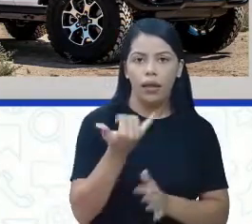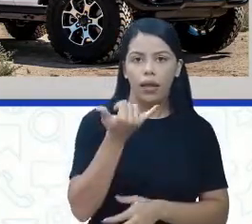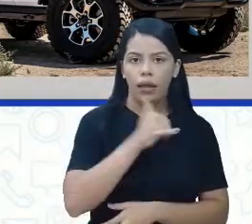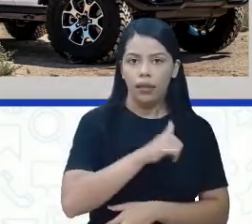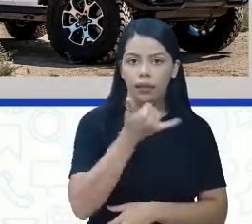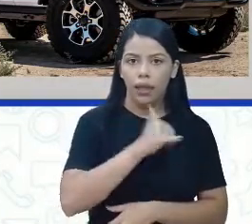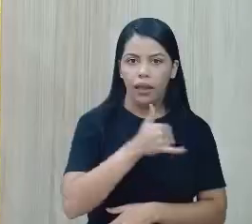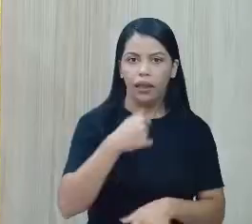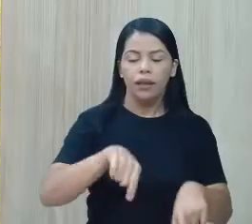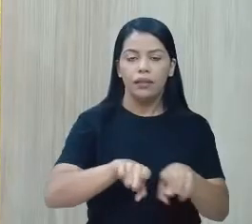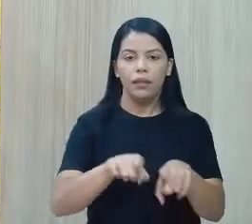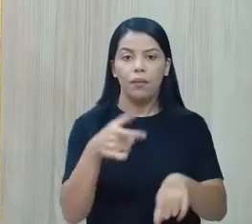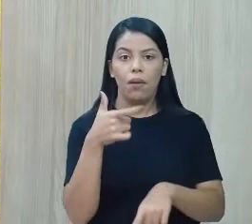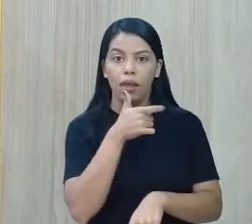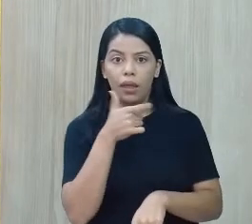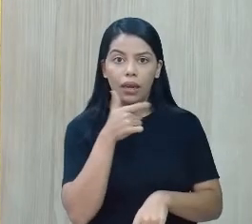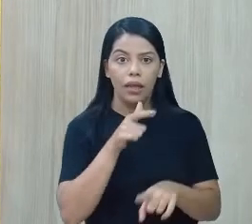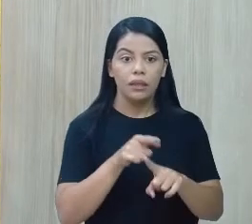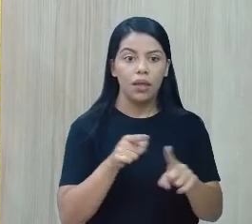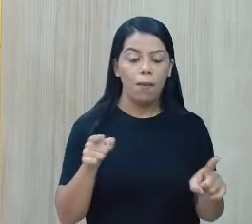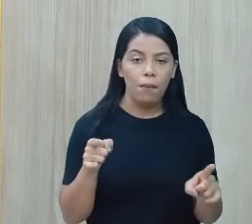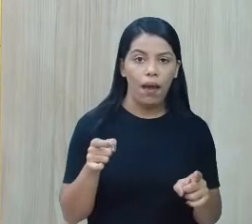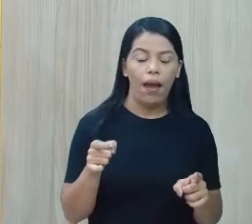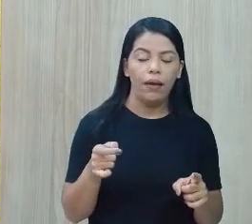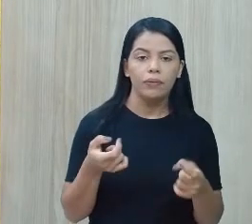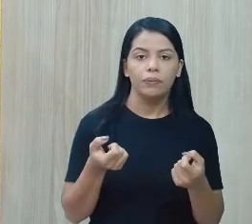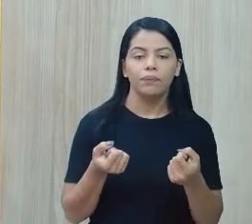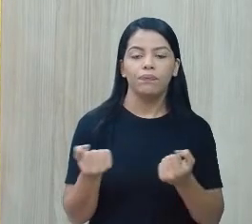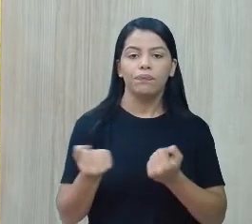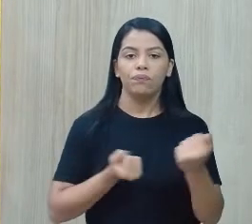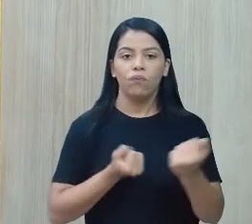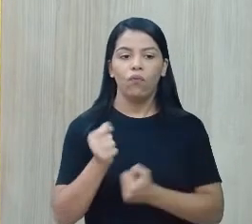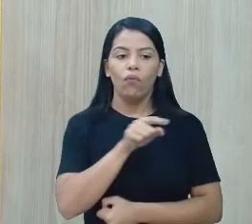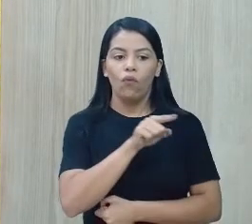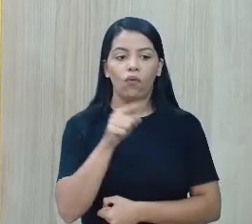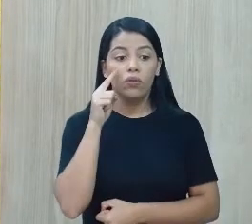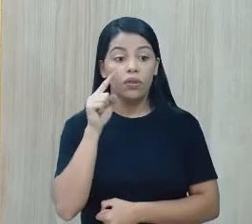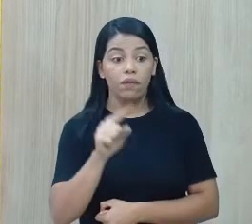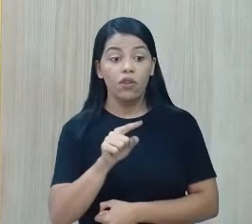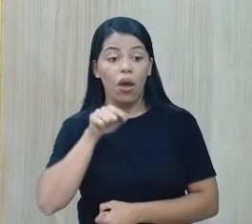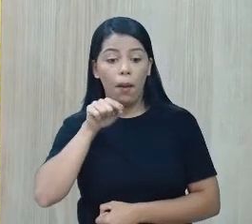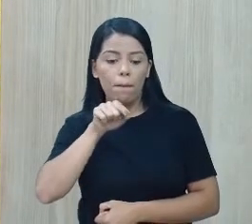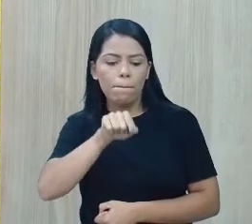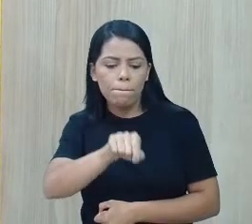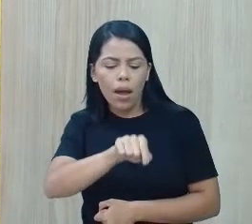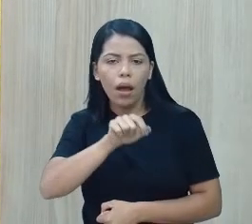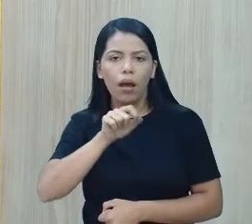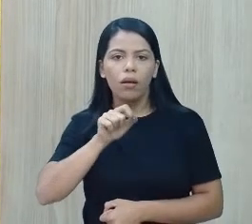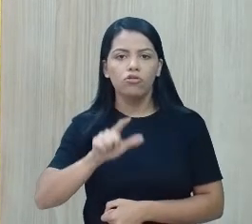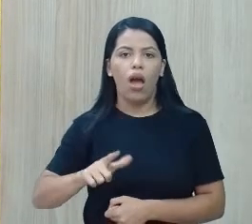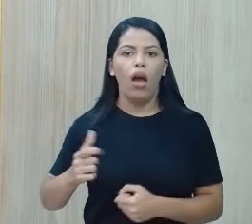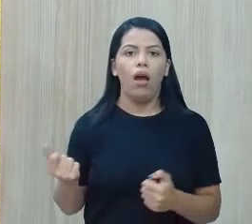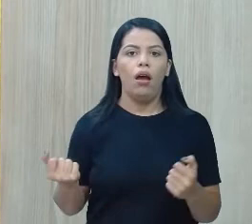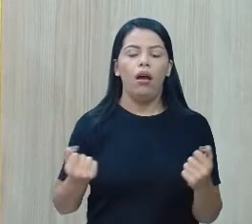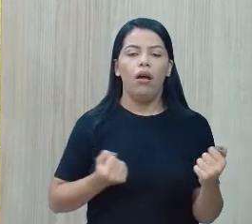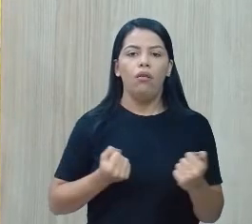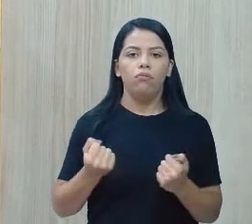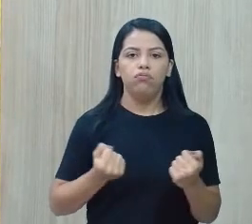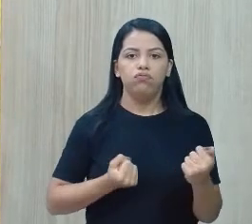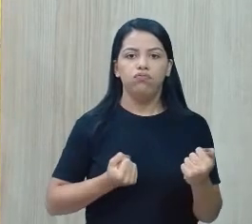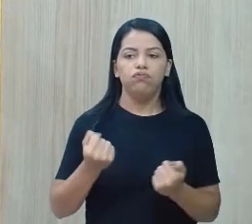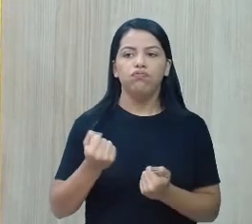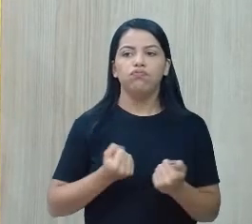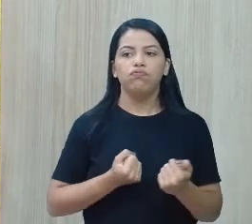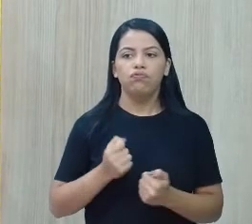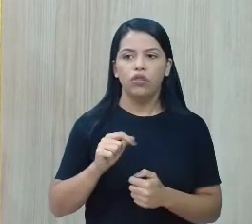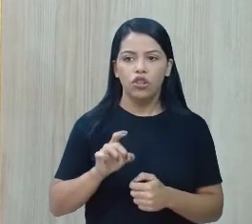rodando. Mas uns carrões que você já de longe aperta o botãozinho, ele liga, já deixa o